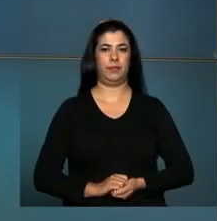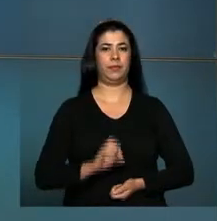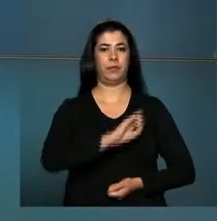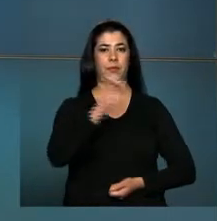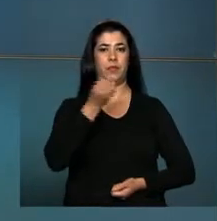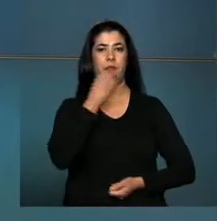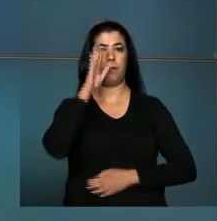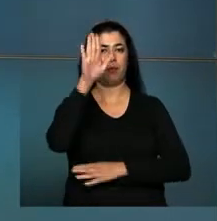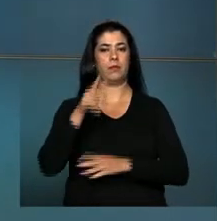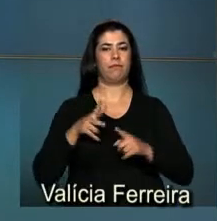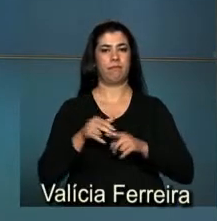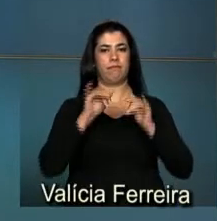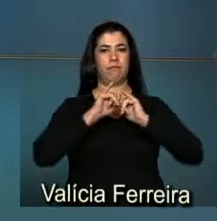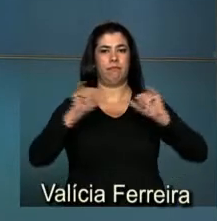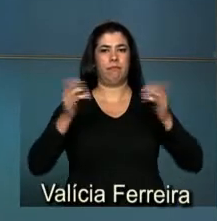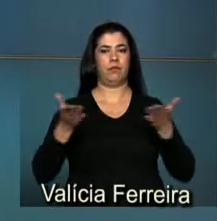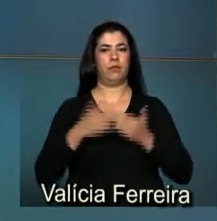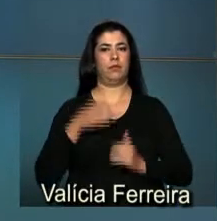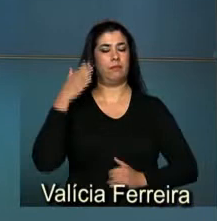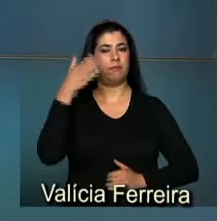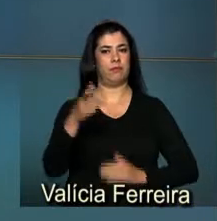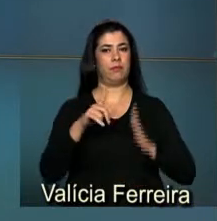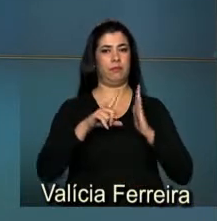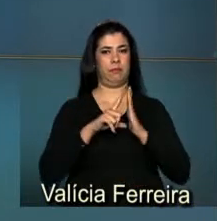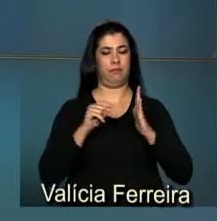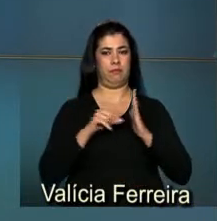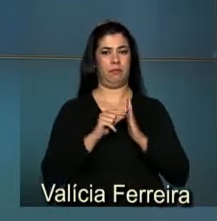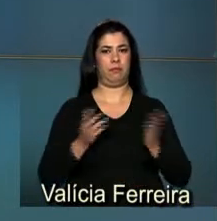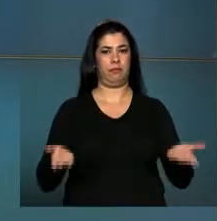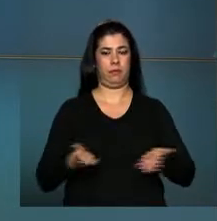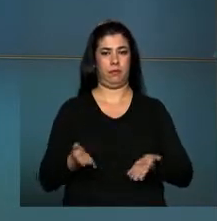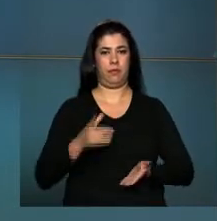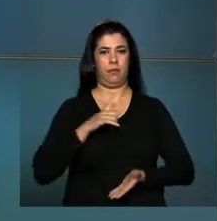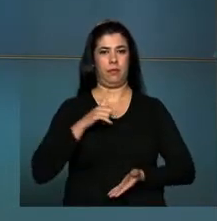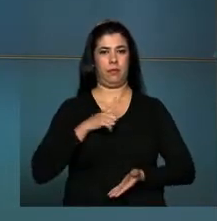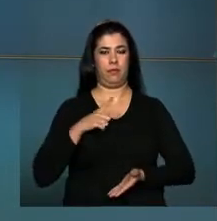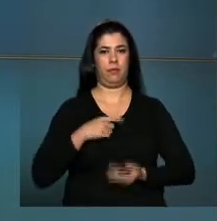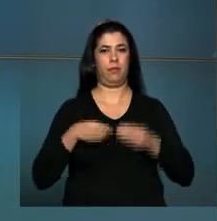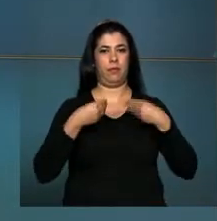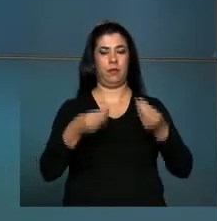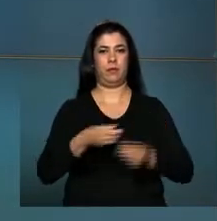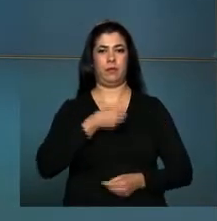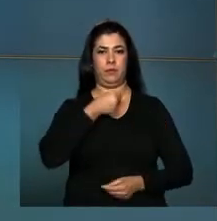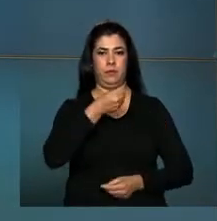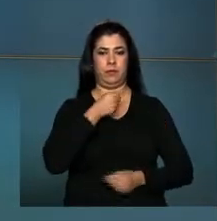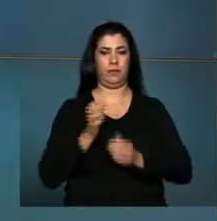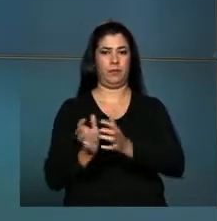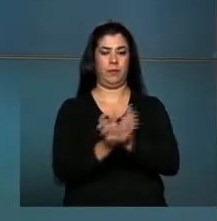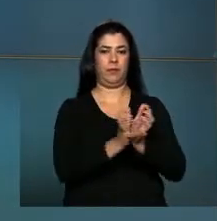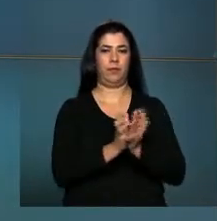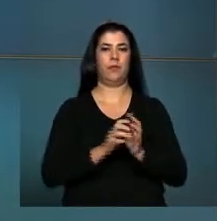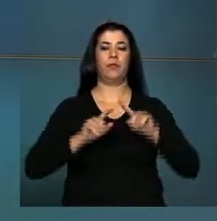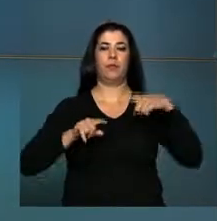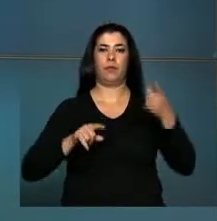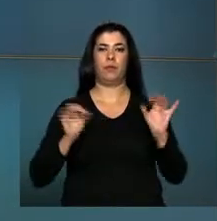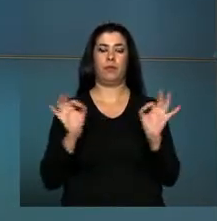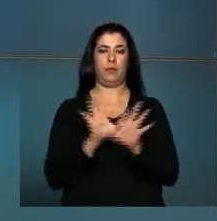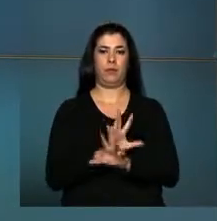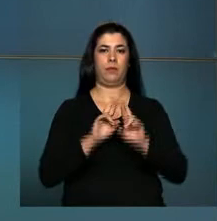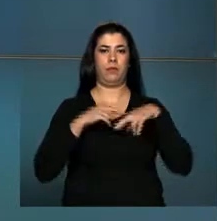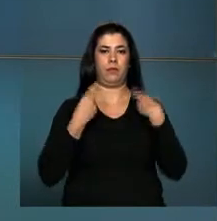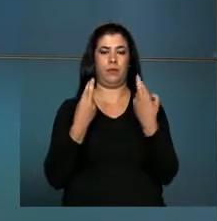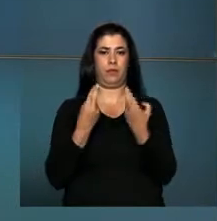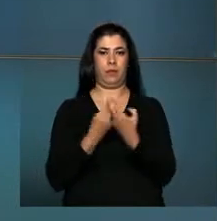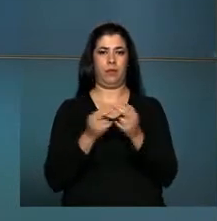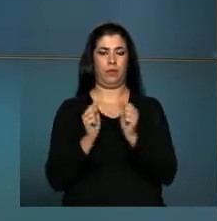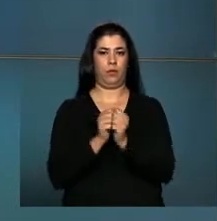Olá, boa tarde. Interrompemos a programação para ir ao vivo ao Palácio do Planalto. Será concedida entrevista coletiva após reunião